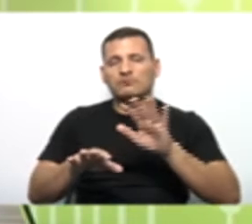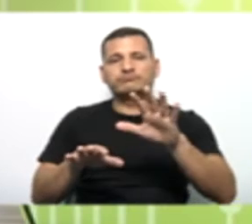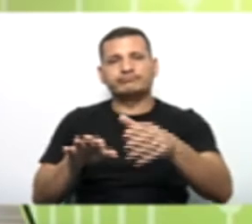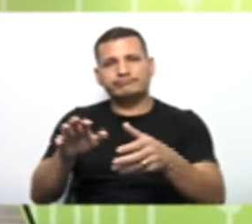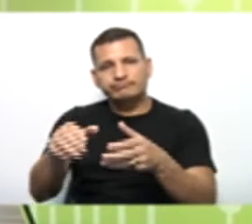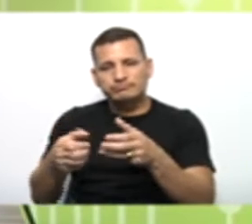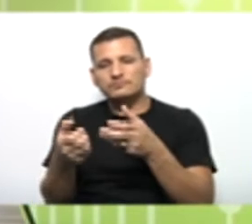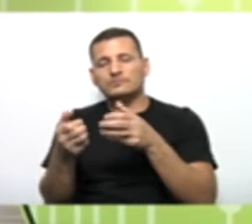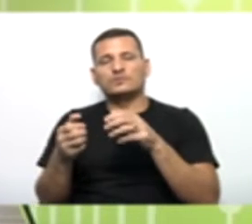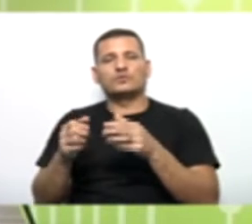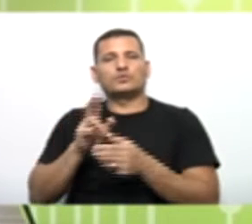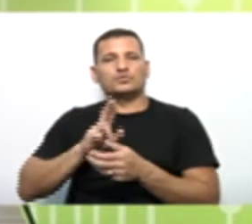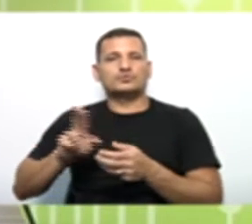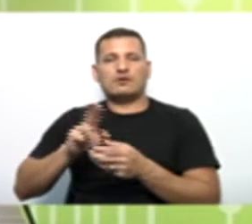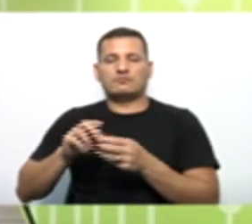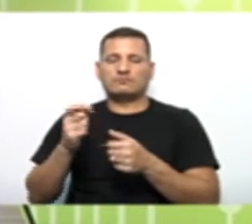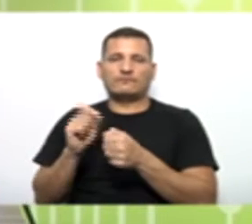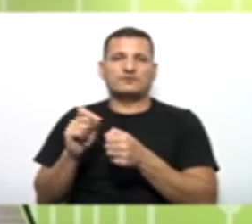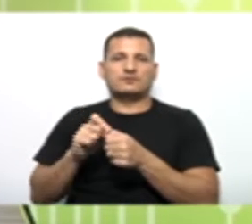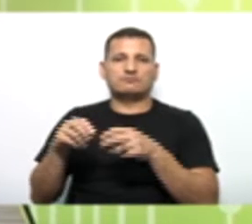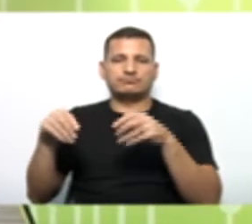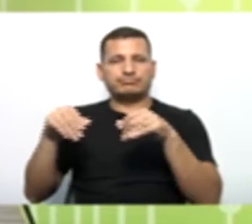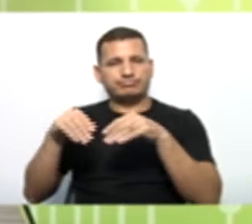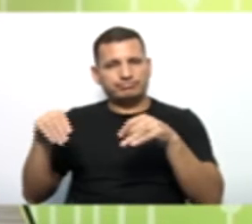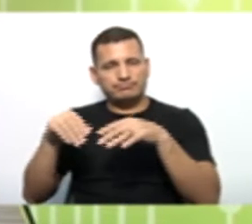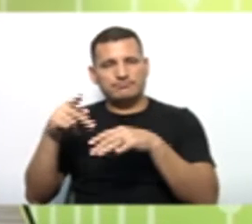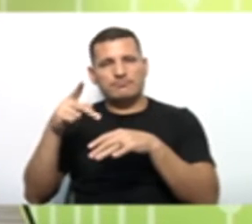e comercializá-lo com as indústrias